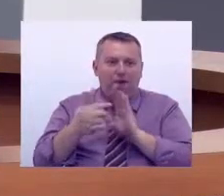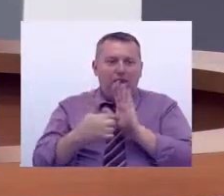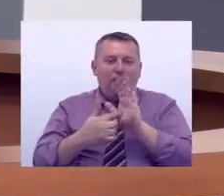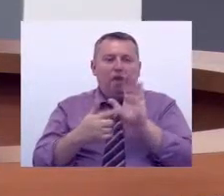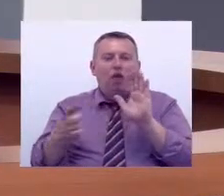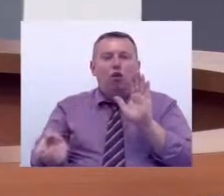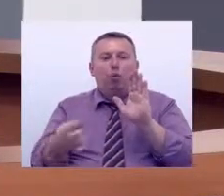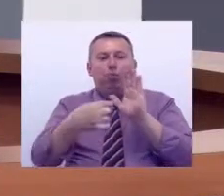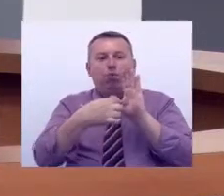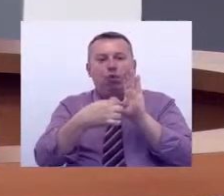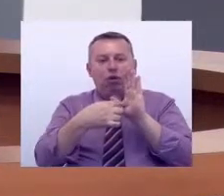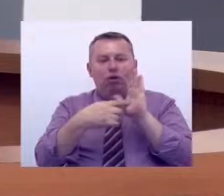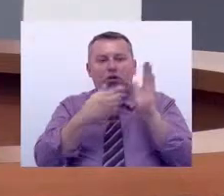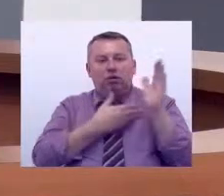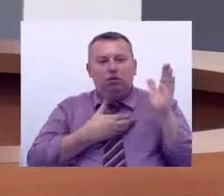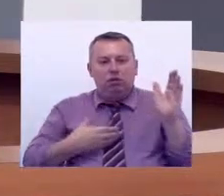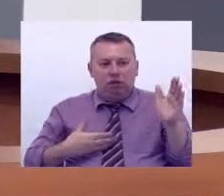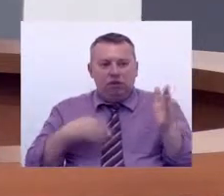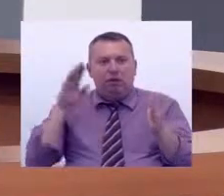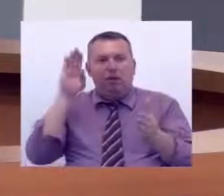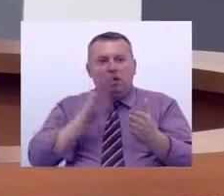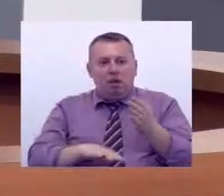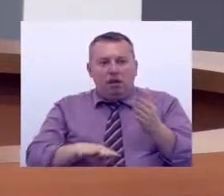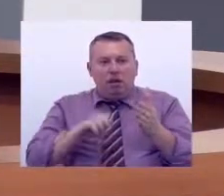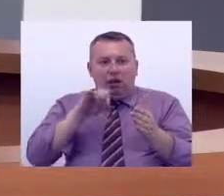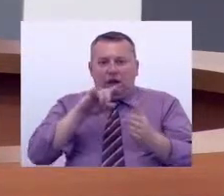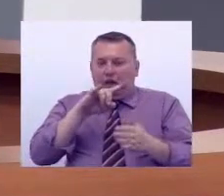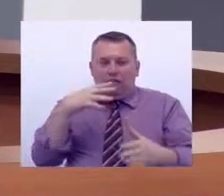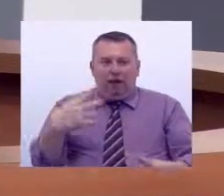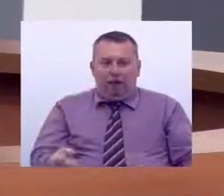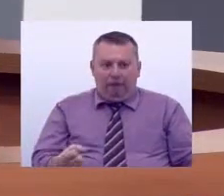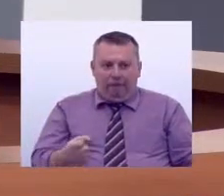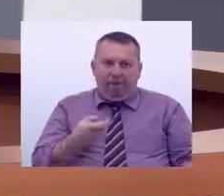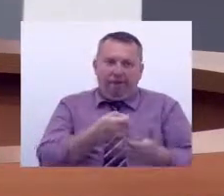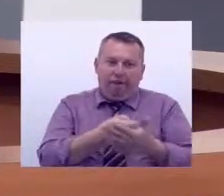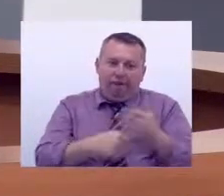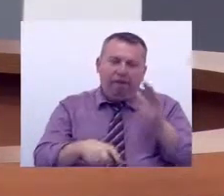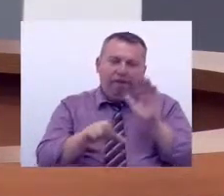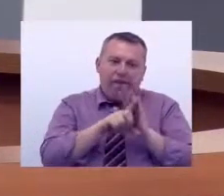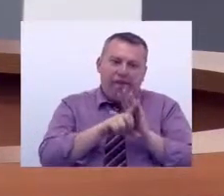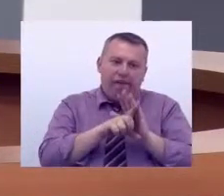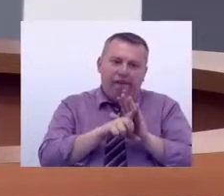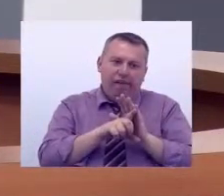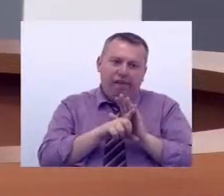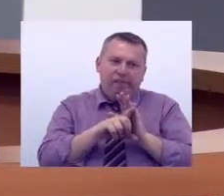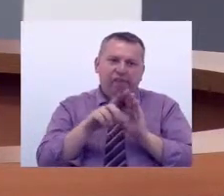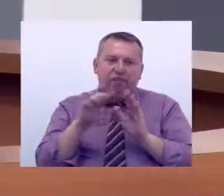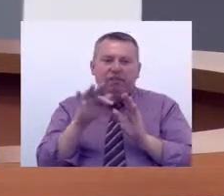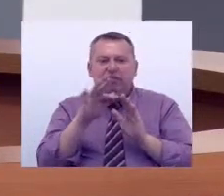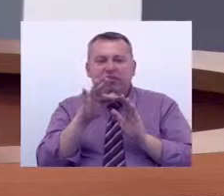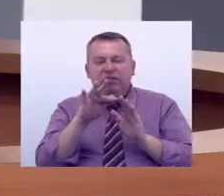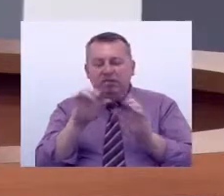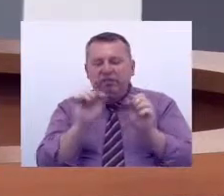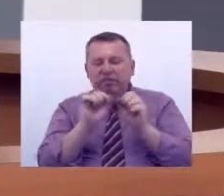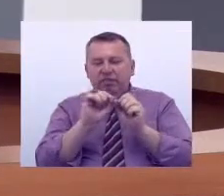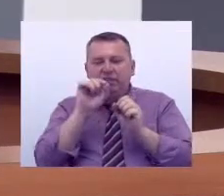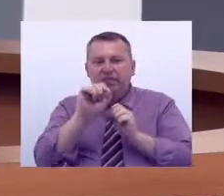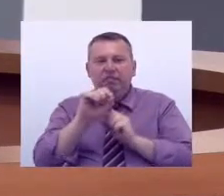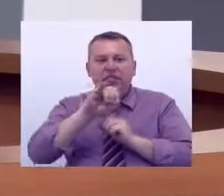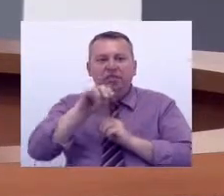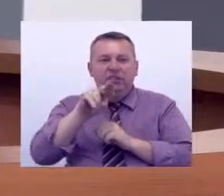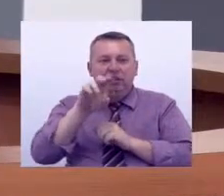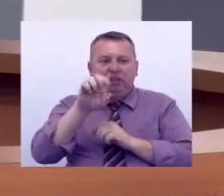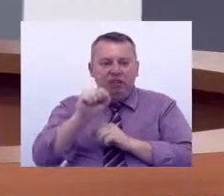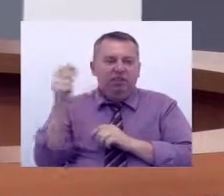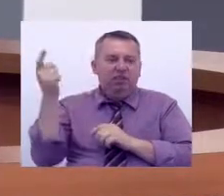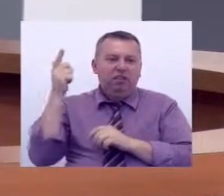ponto e o governo acaba tirando isso. Se não aceitar conforme lei aqui, faça ele mesmo jus, para